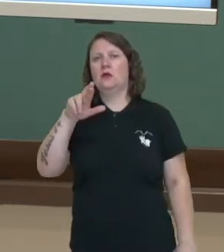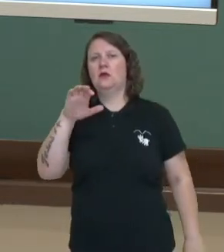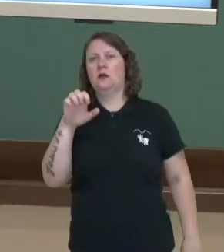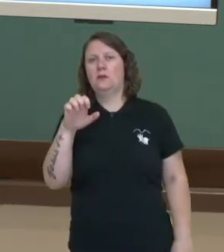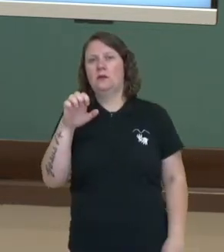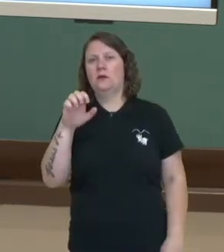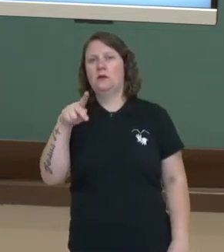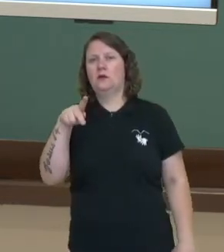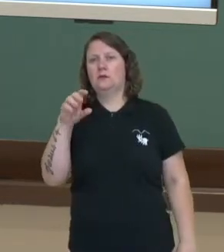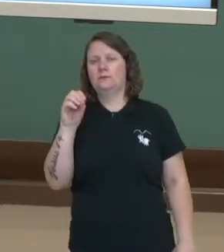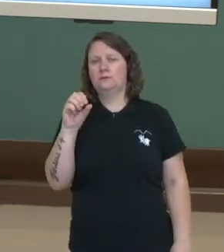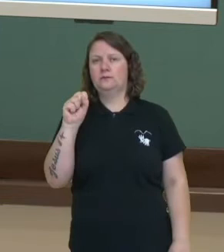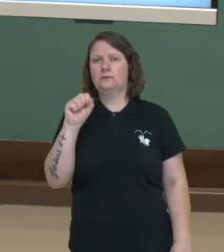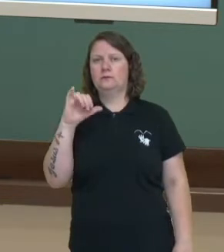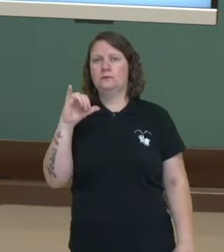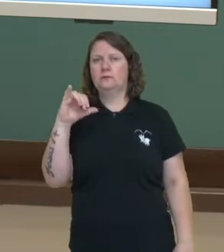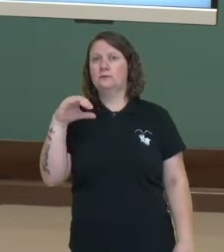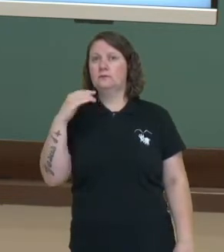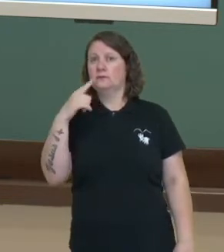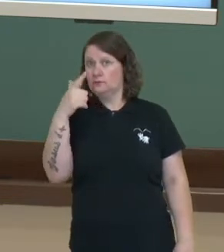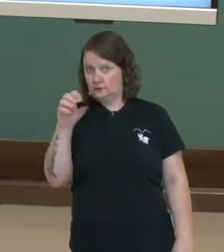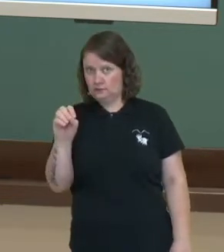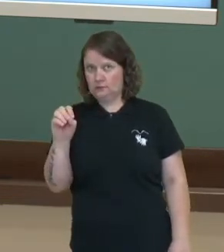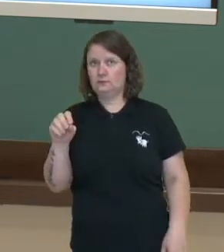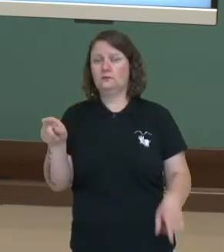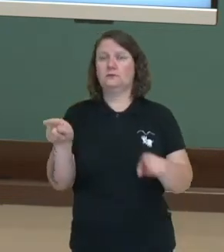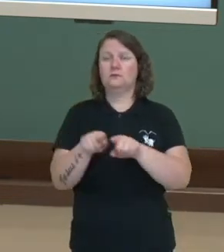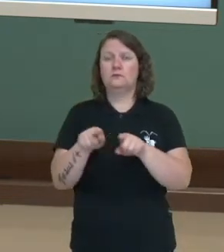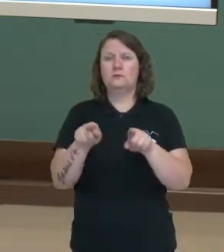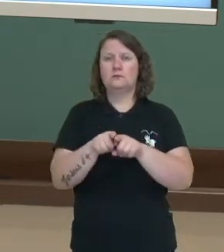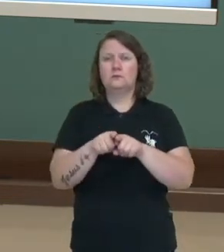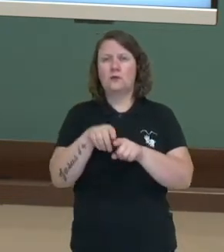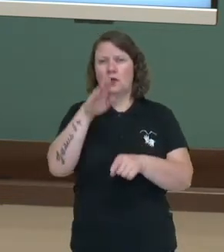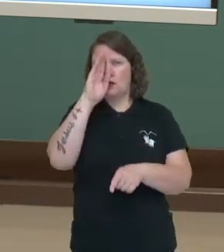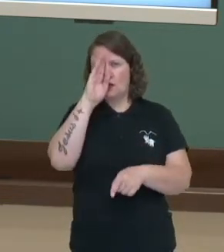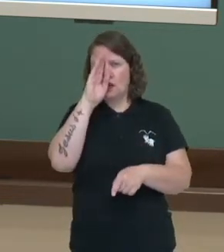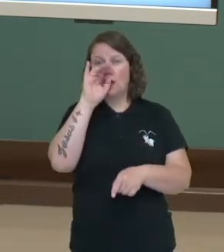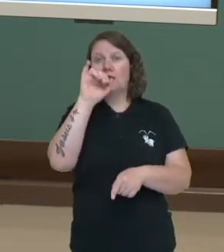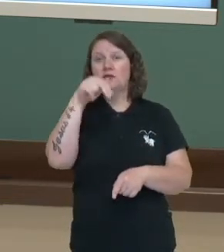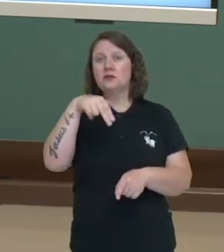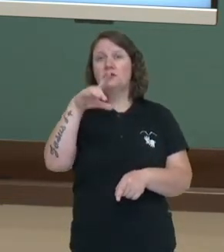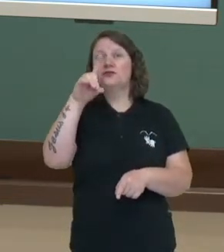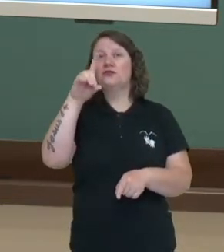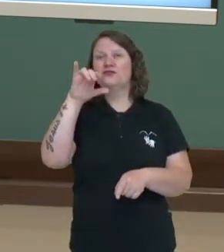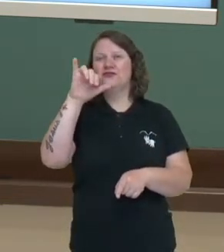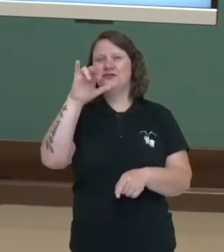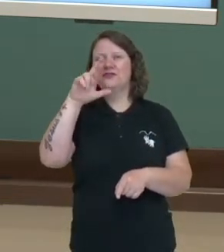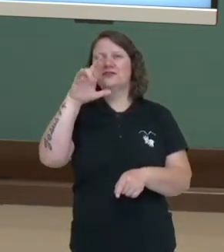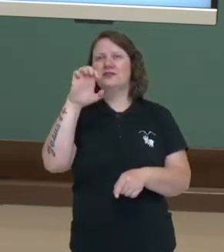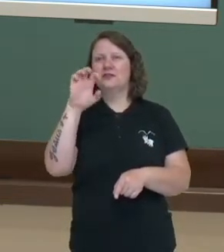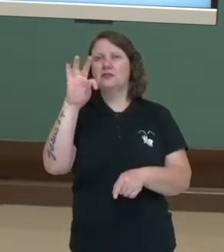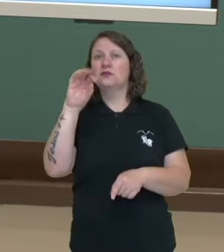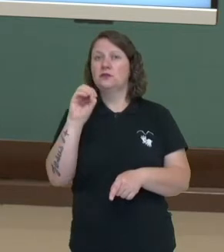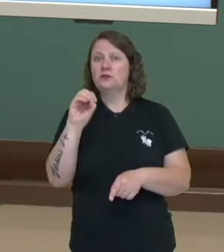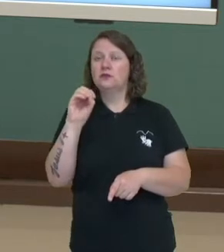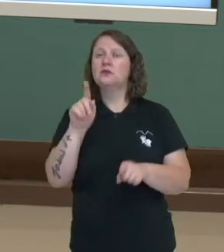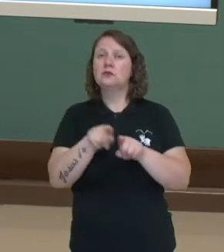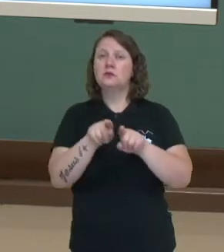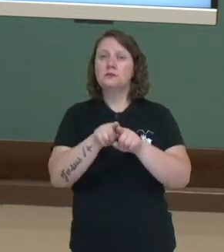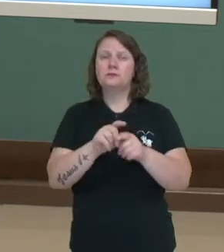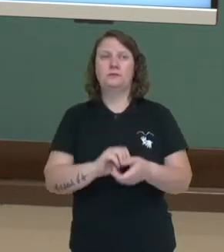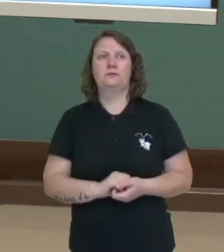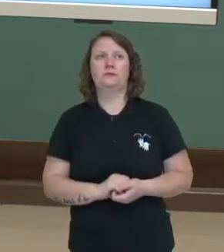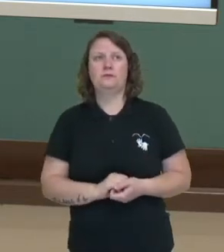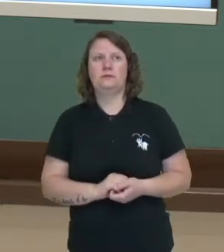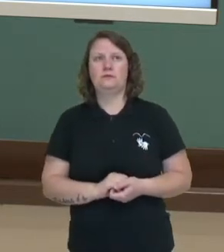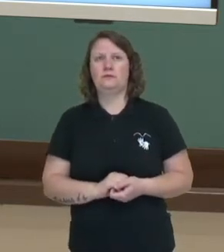O substantivo também pode atuar como objeto indireto, que é o termo que também completa o sentido dos verbos,